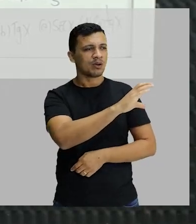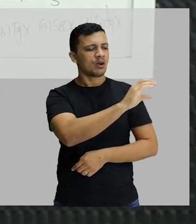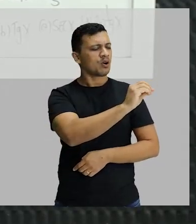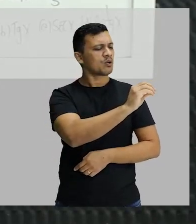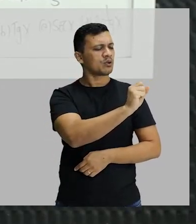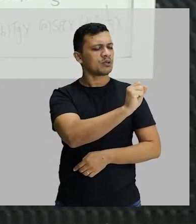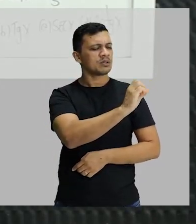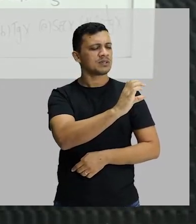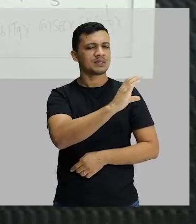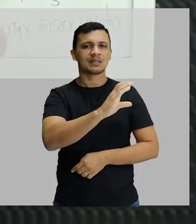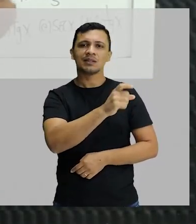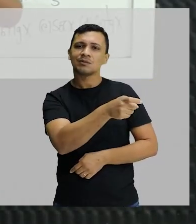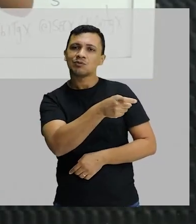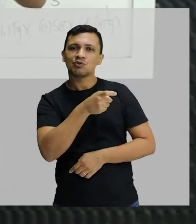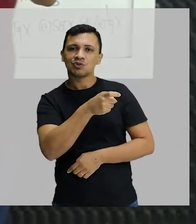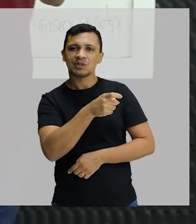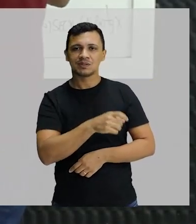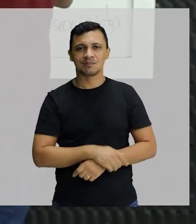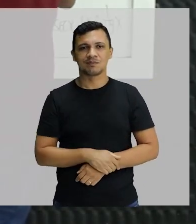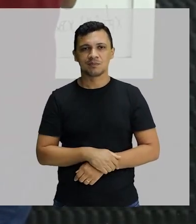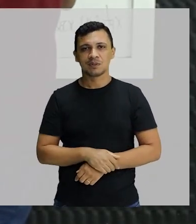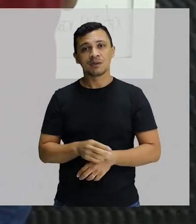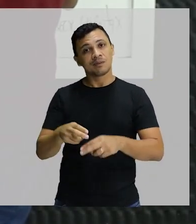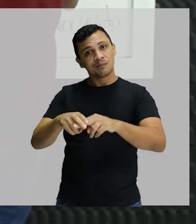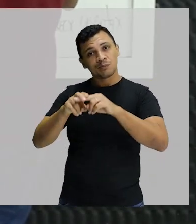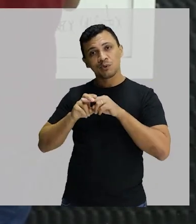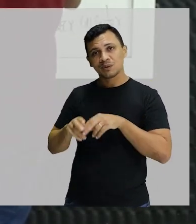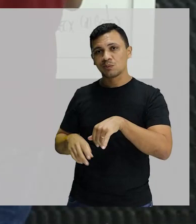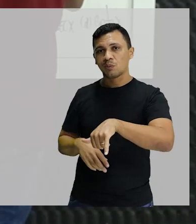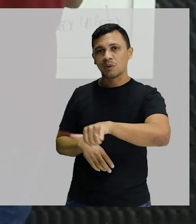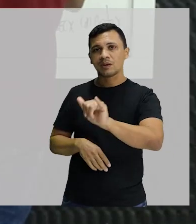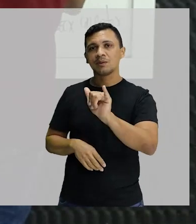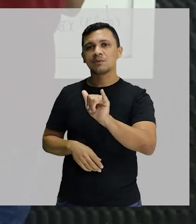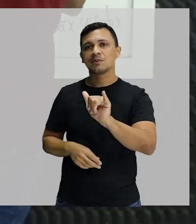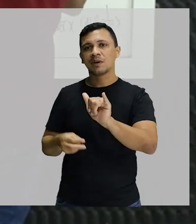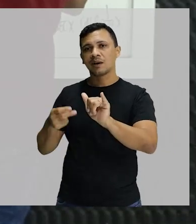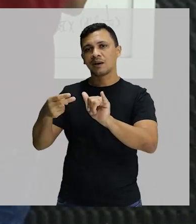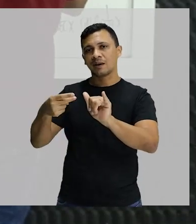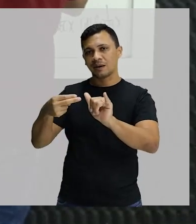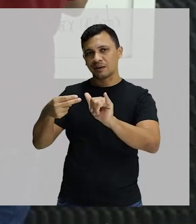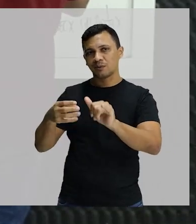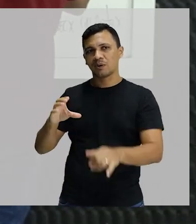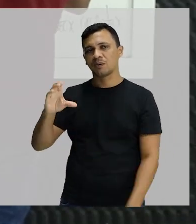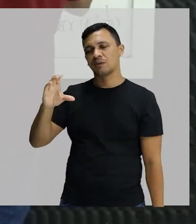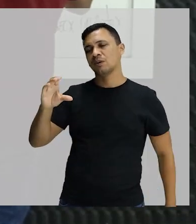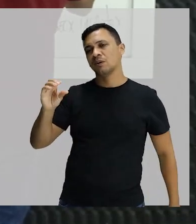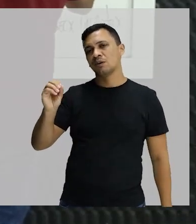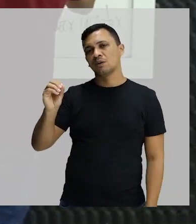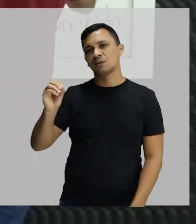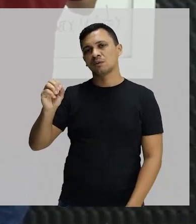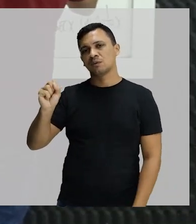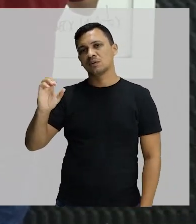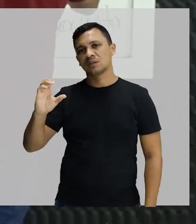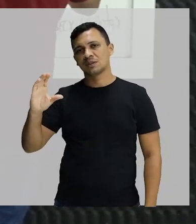Tá? Então, o y dessa expressão aqui, ele vale cossecante de x. Ó.